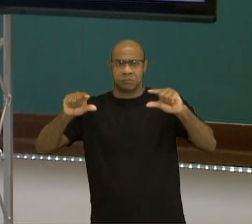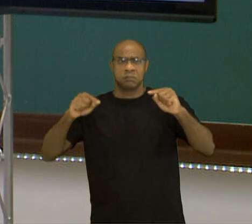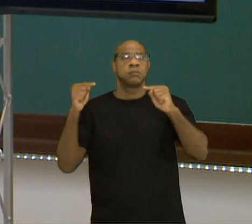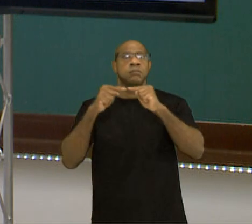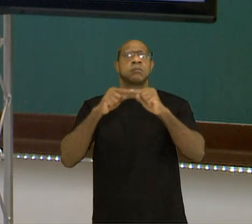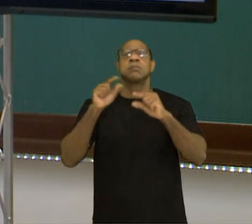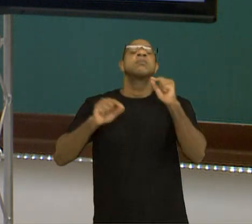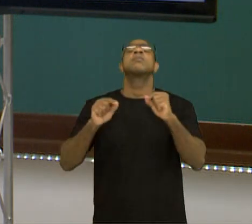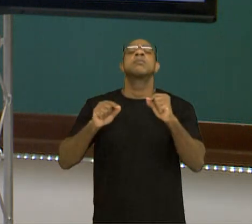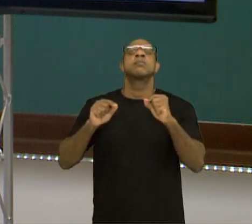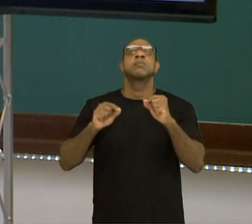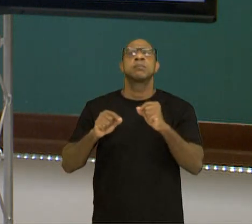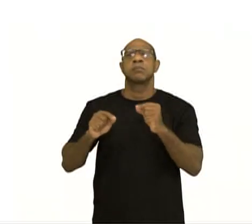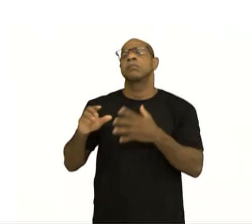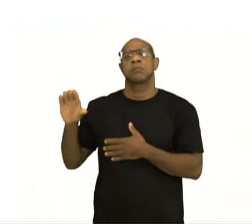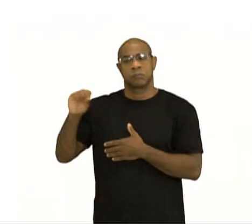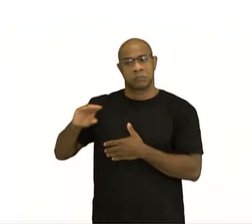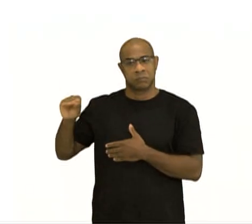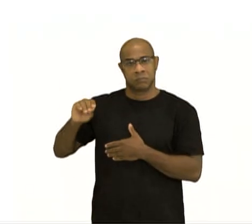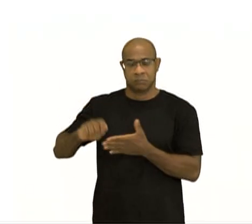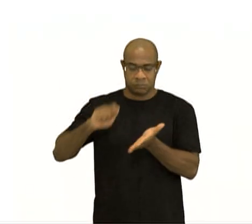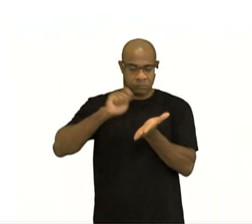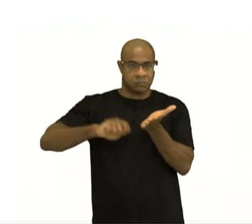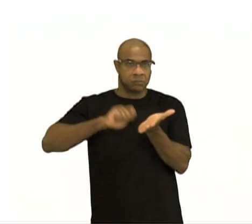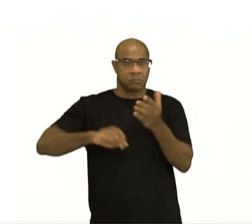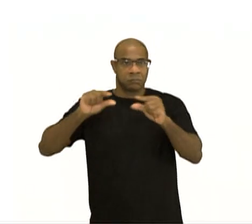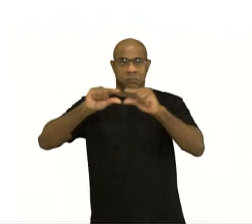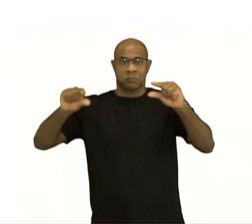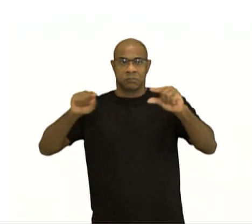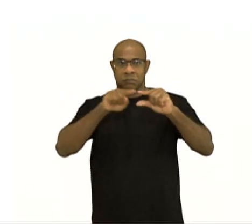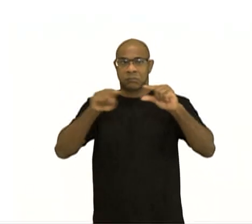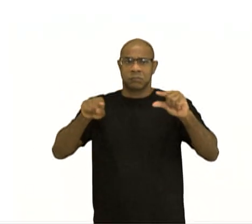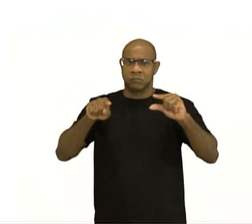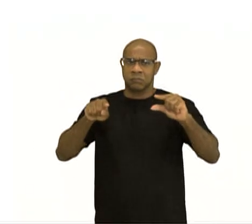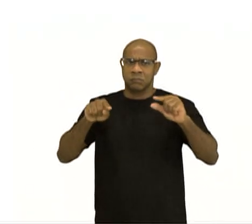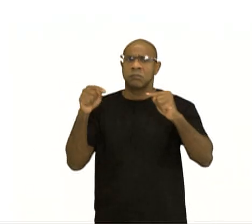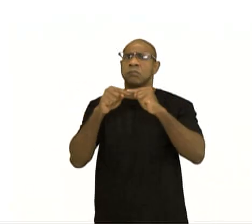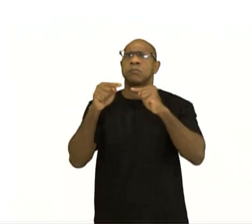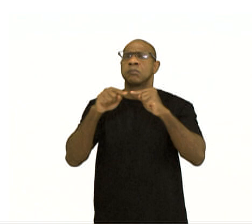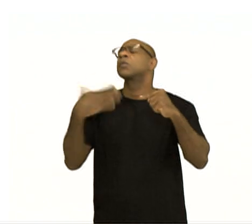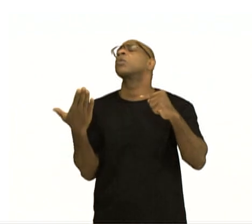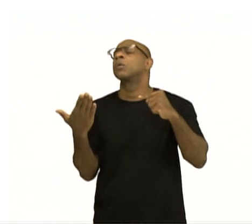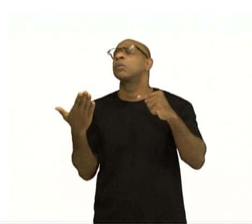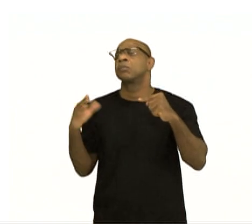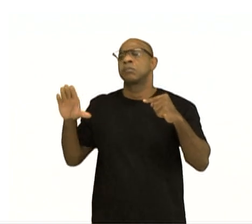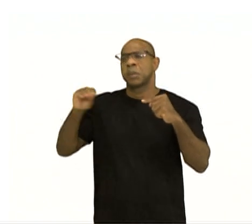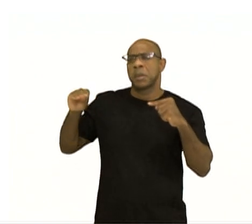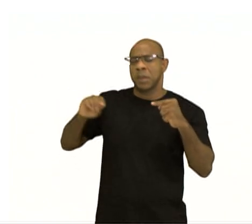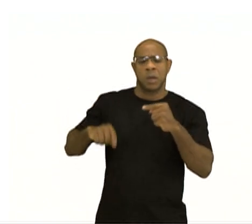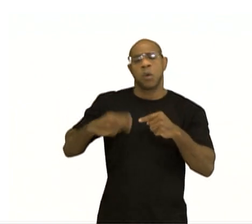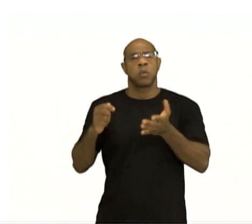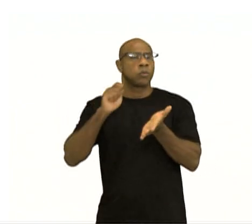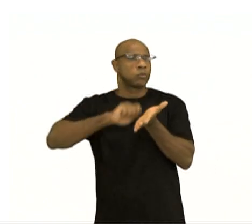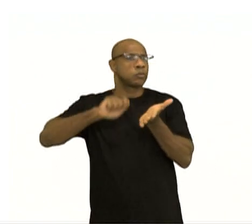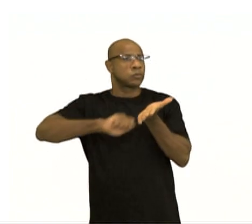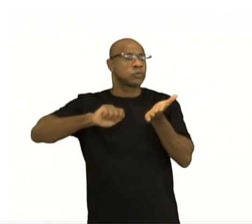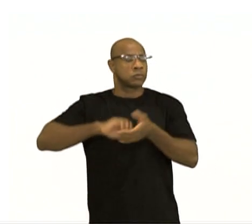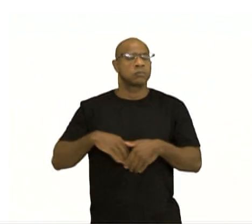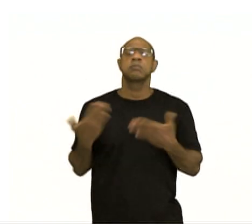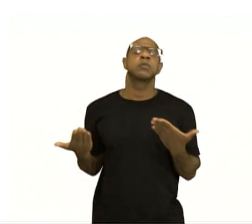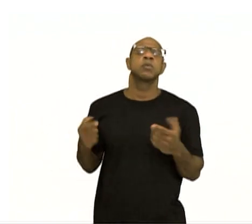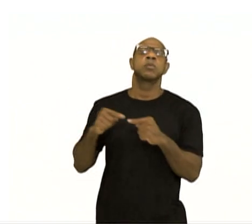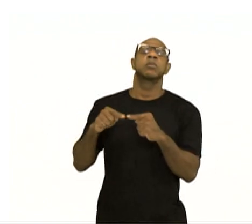até em parágrafos, né? More complex sentences, elas são mais complexas no sentido assim, mais elaboradas, com